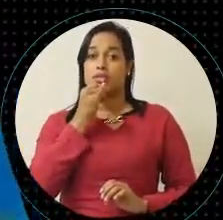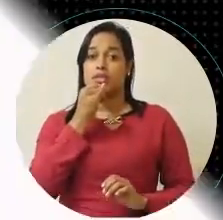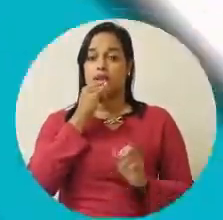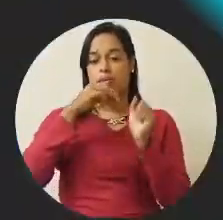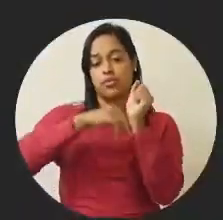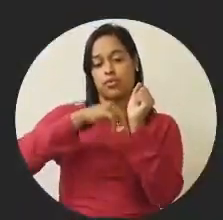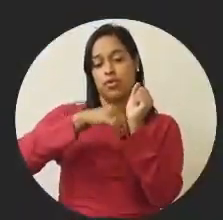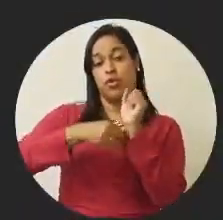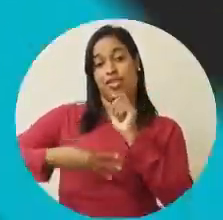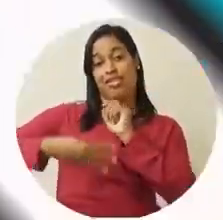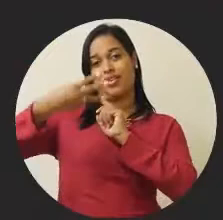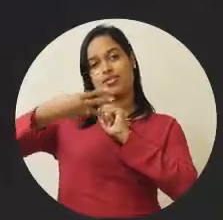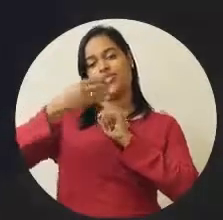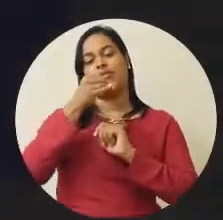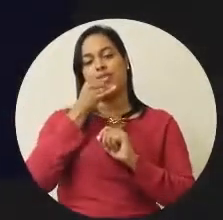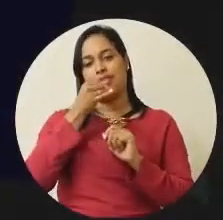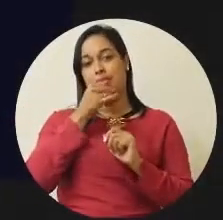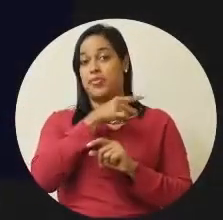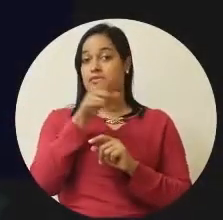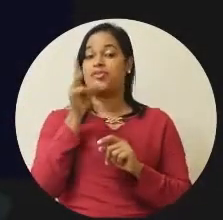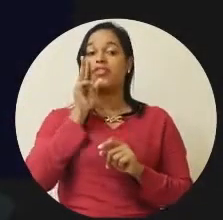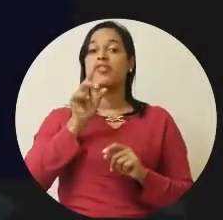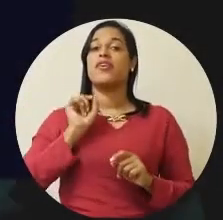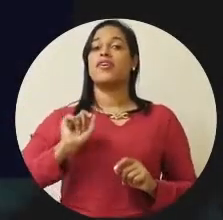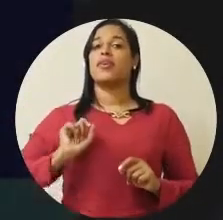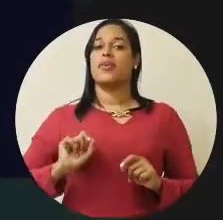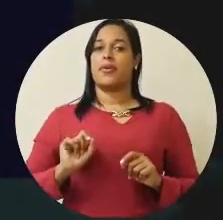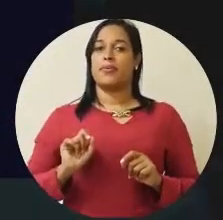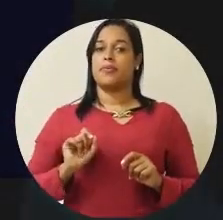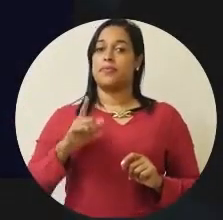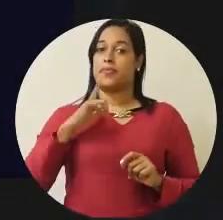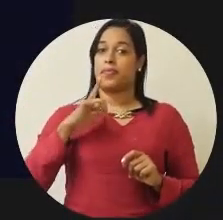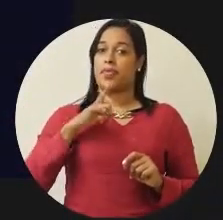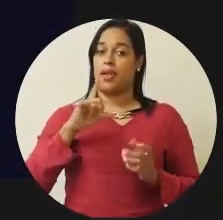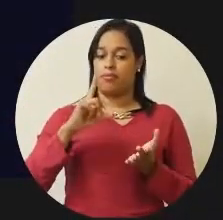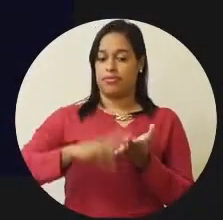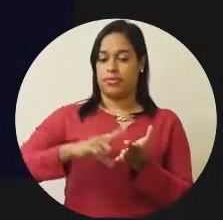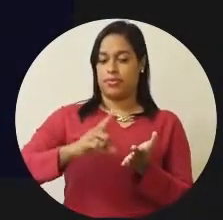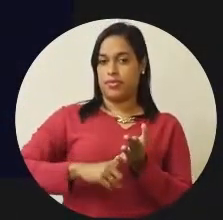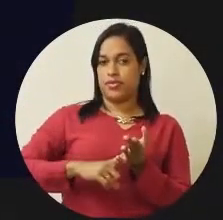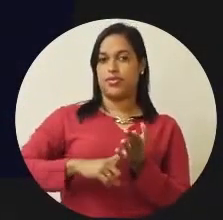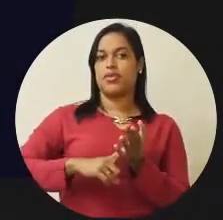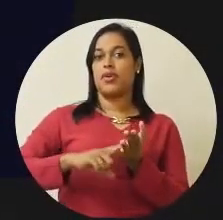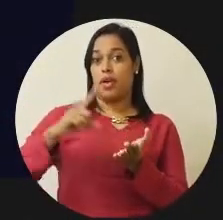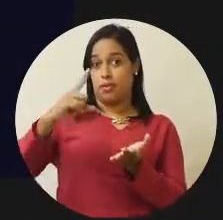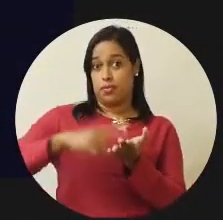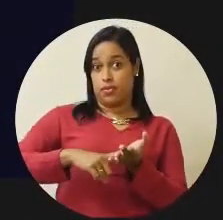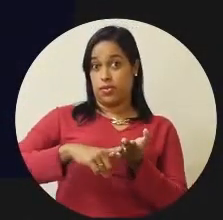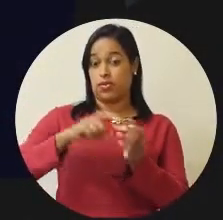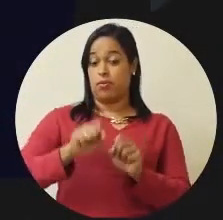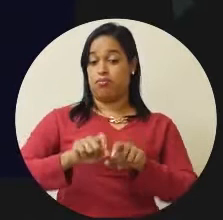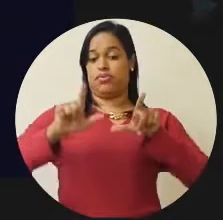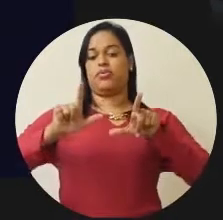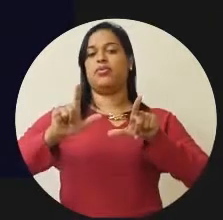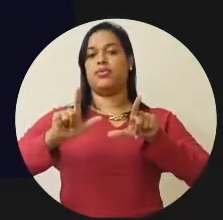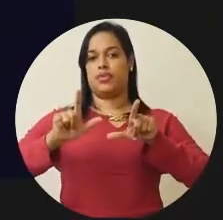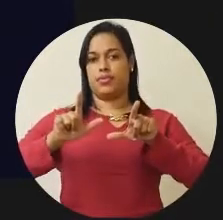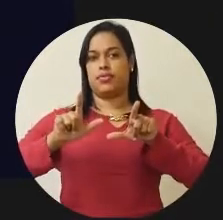que é o nosso terceiro exemplo, você vai ver que temos um botão, um clique. Então quando o botão for